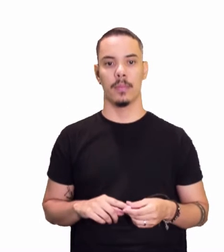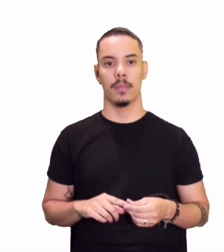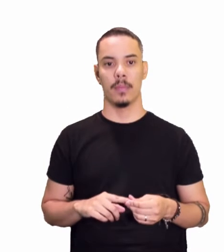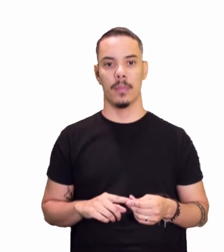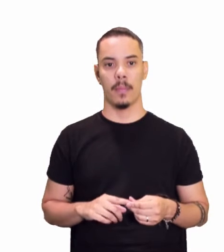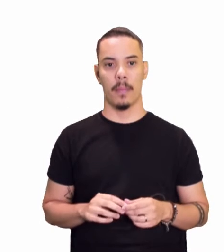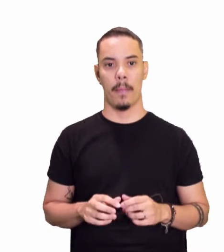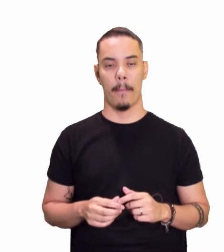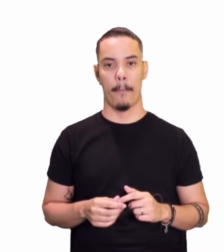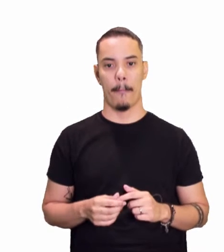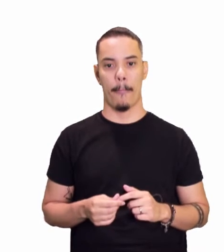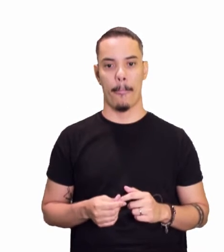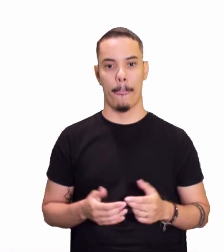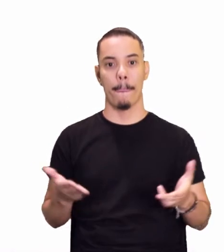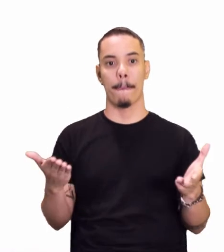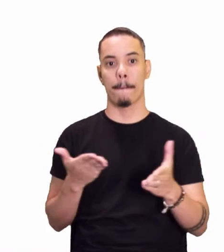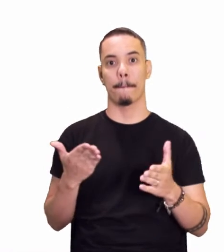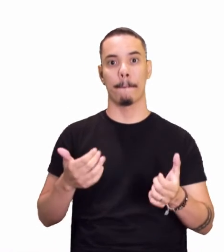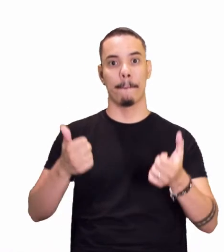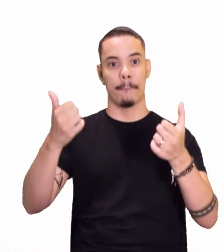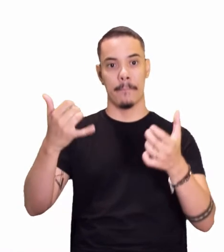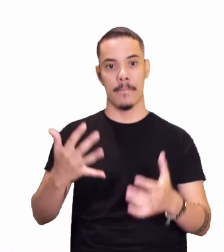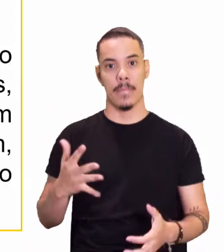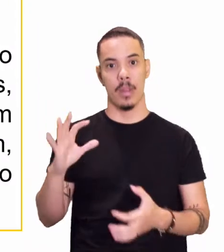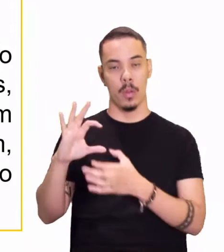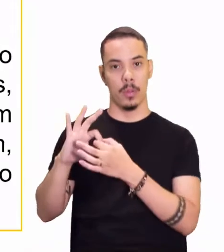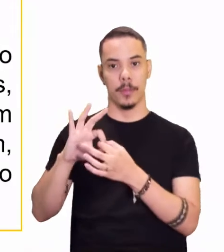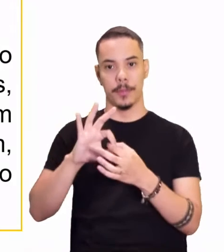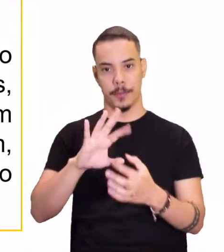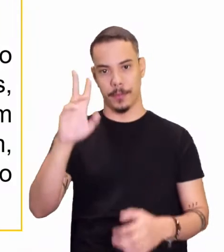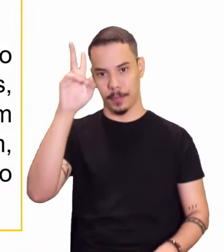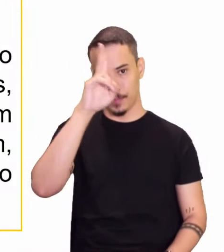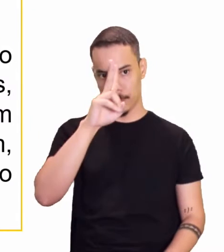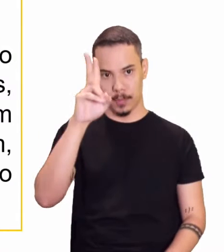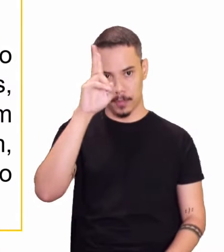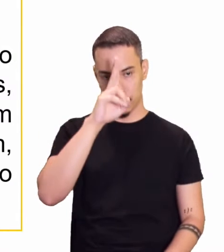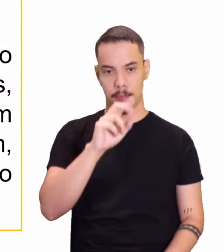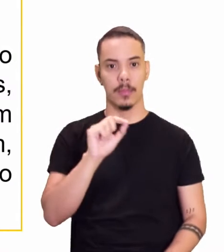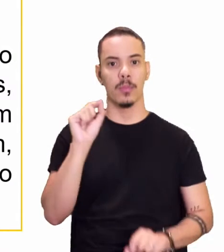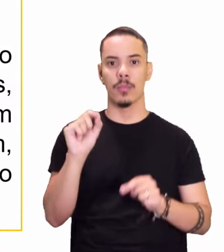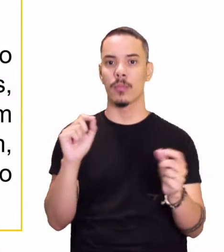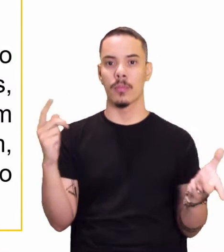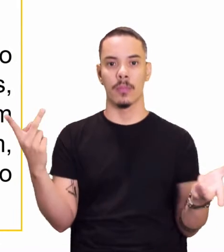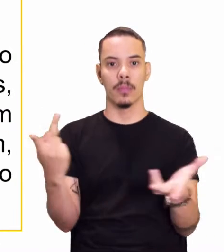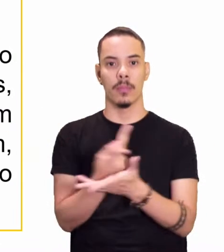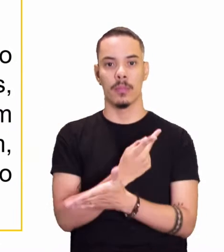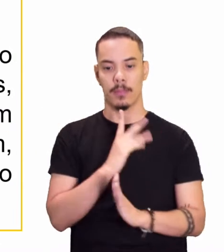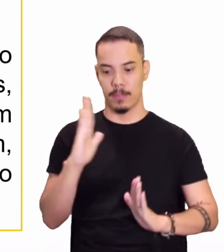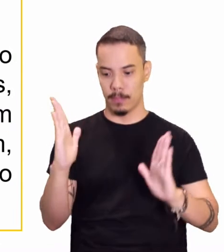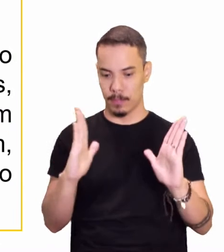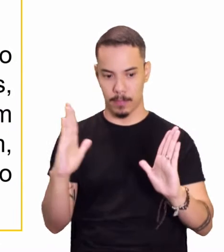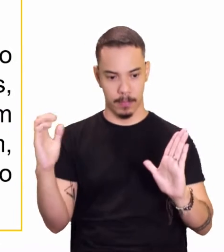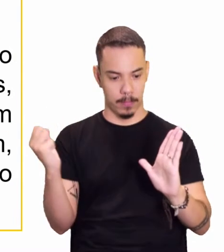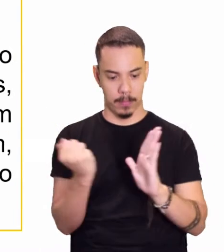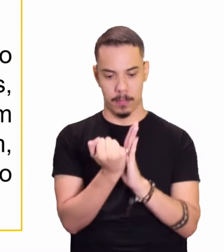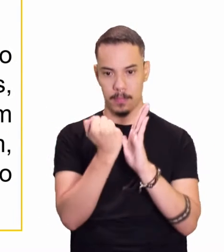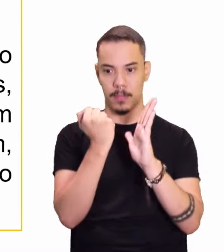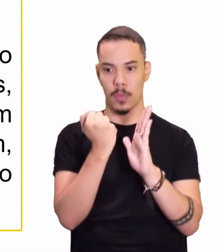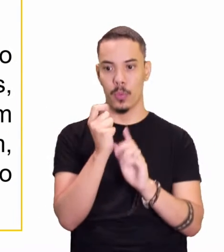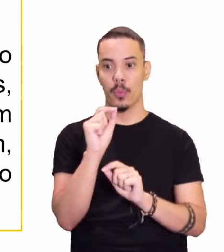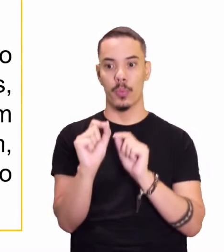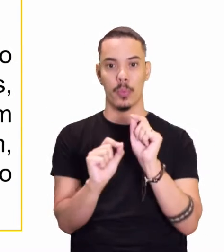doce medida. E agora vamos ao contexto histórico. O que estava acontecendo exatamente nesse